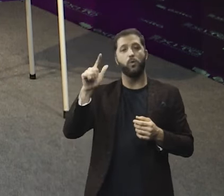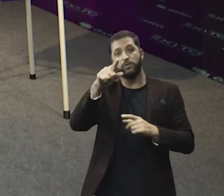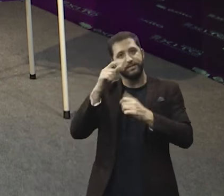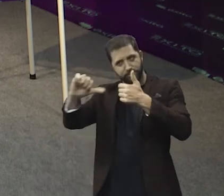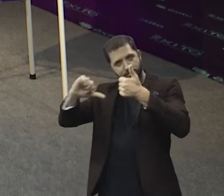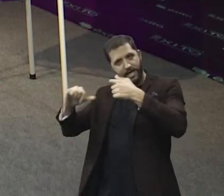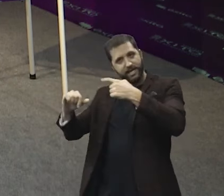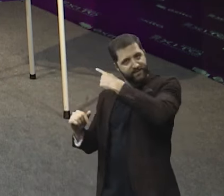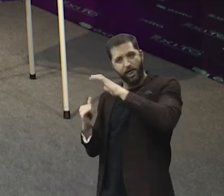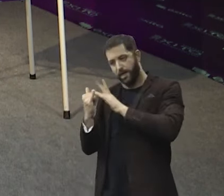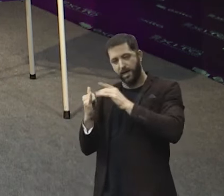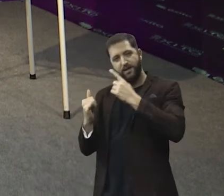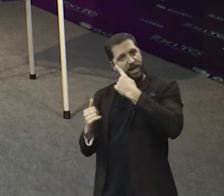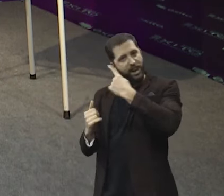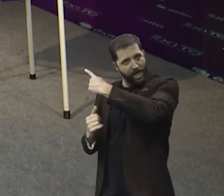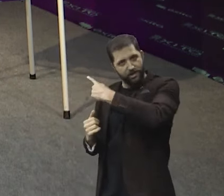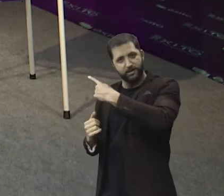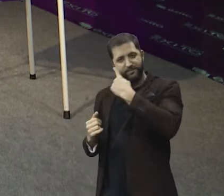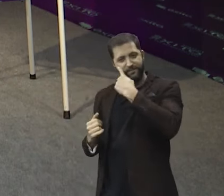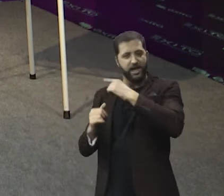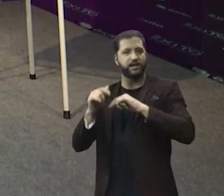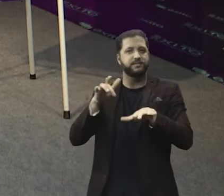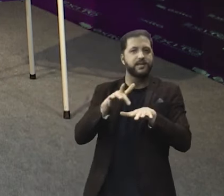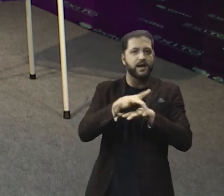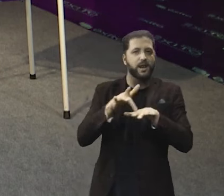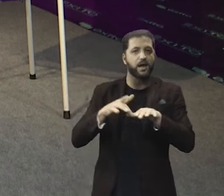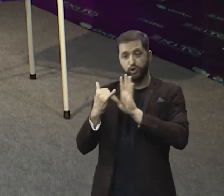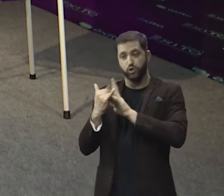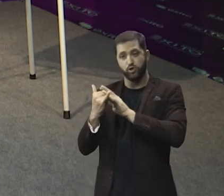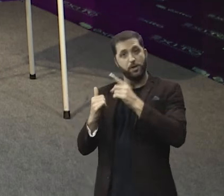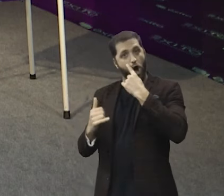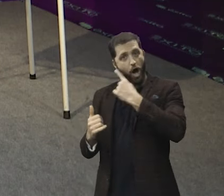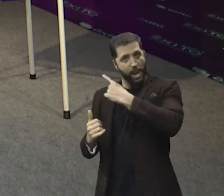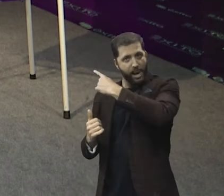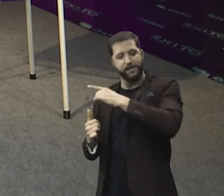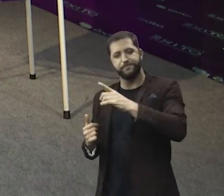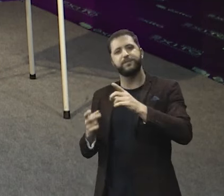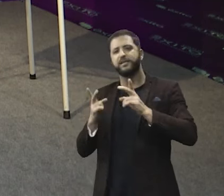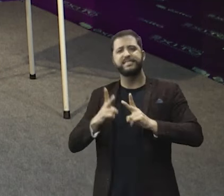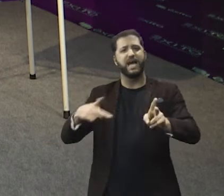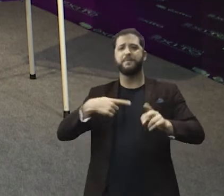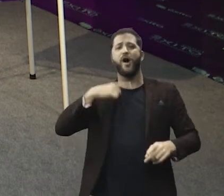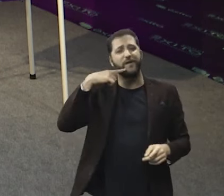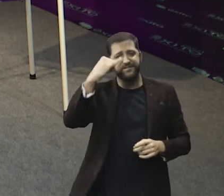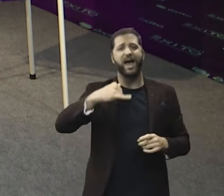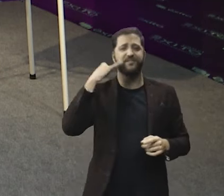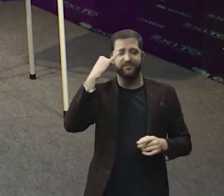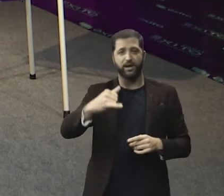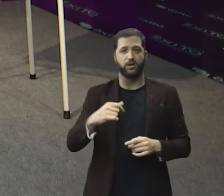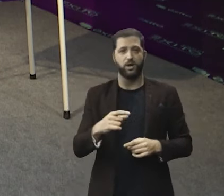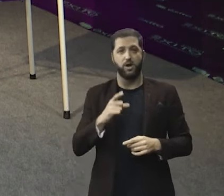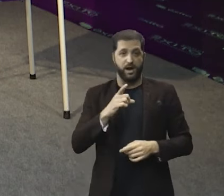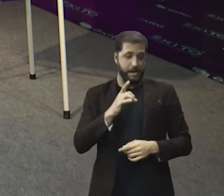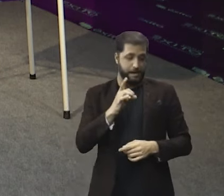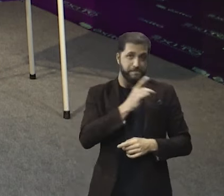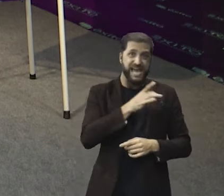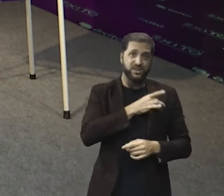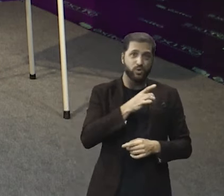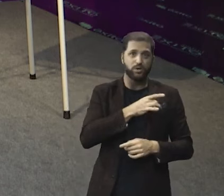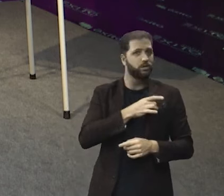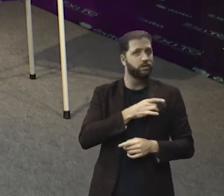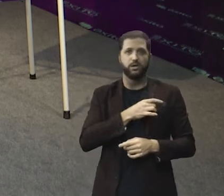z carice oficial no Instagram e no YouTube eu falo para você o seguinte que o medo ele vai te colocar no